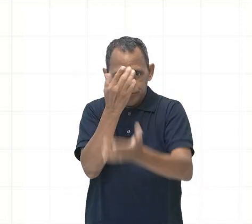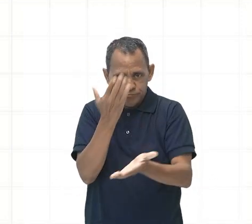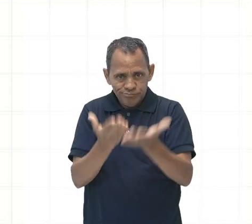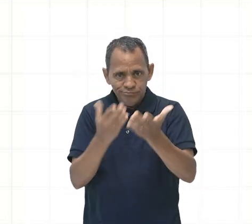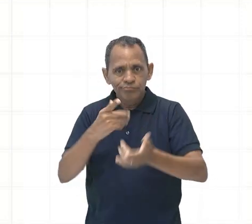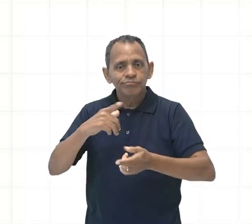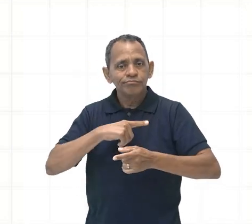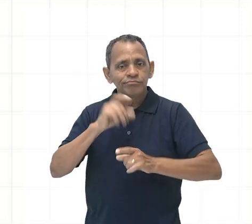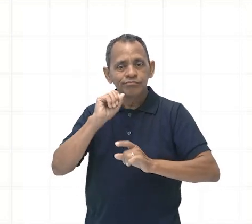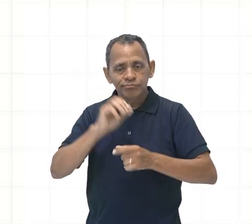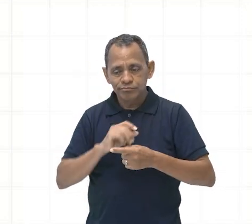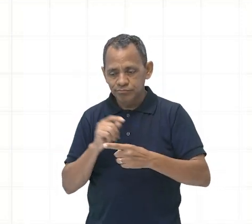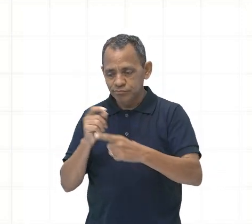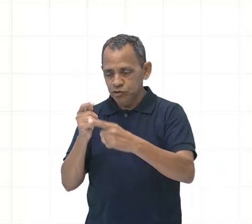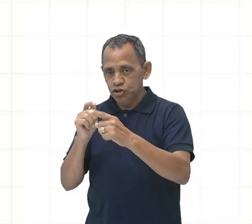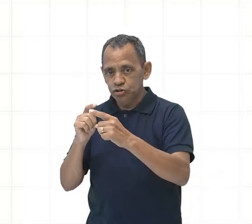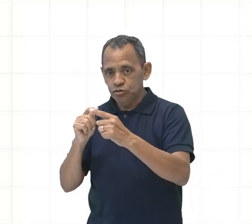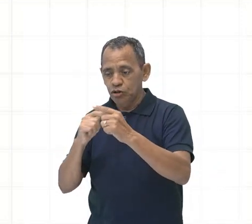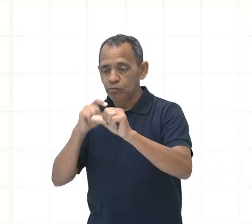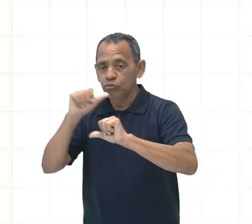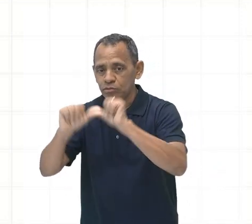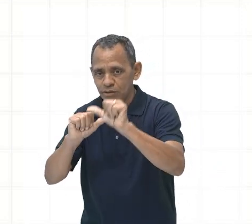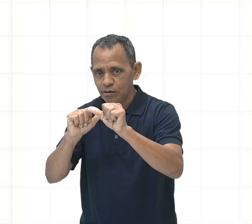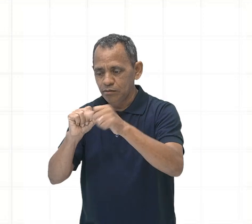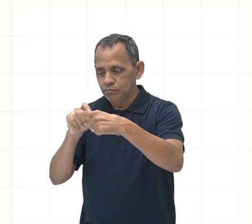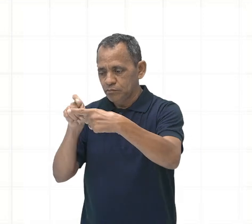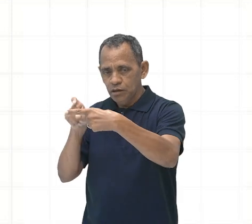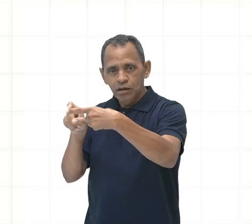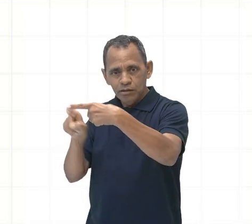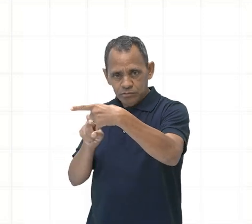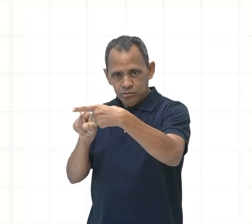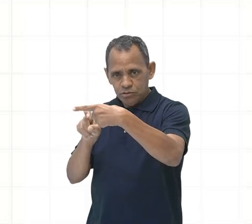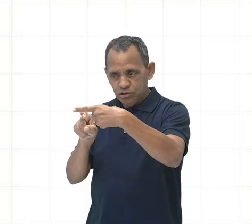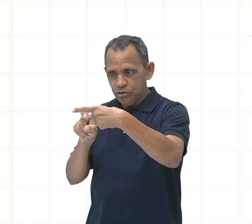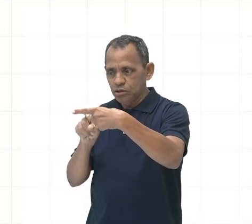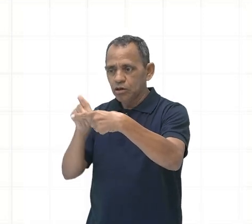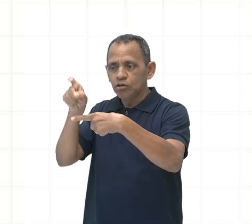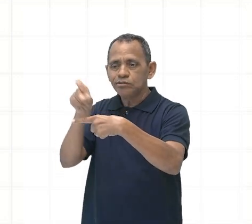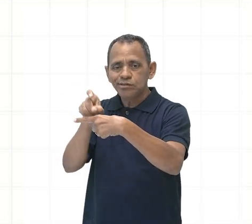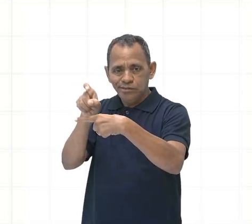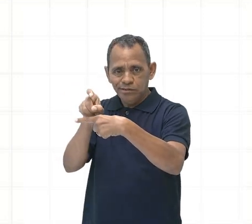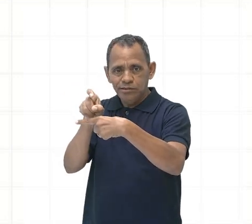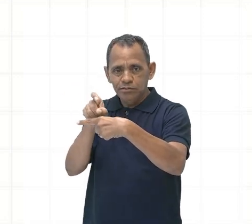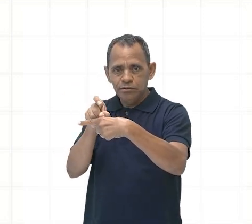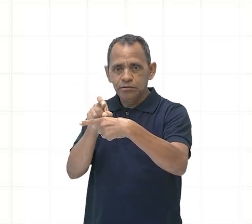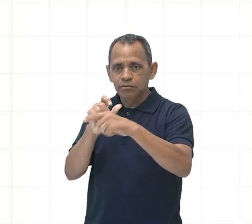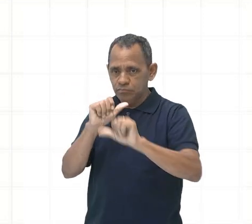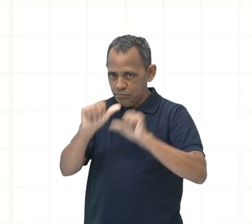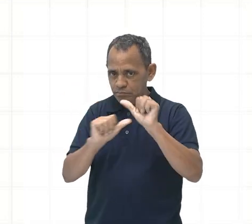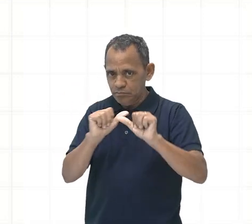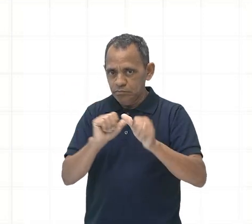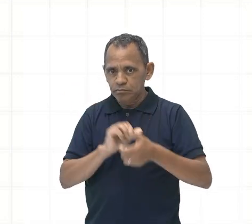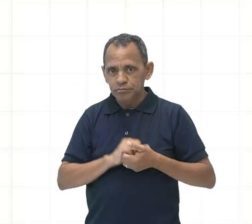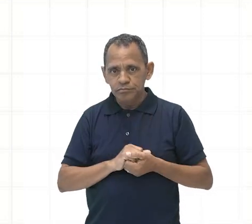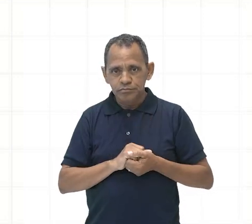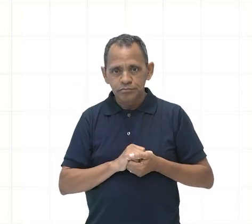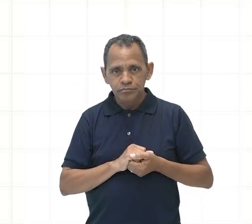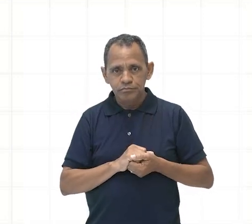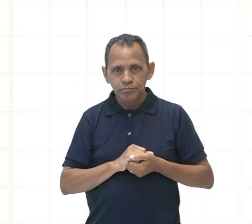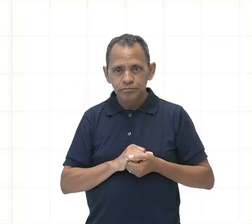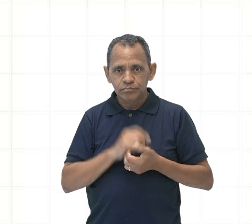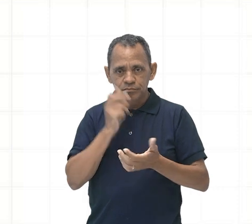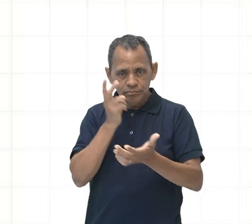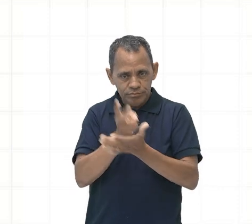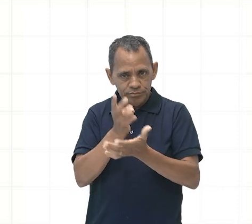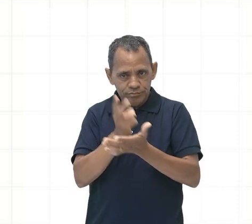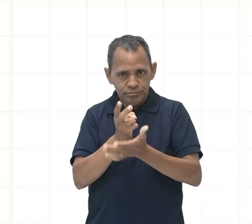eu tenho que inverter, né, essa proporção aqui. Então, toda vez que elas são inversamente proporcional,